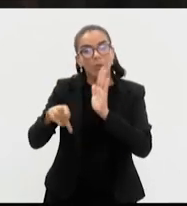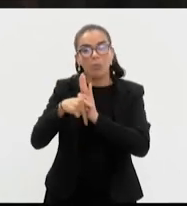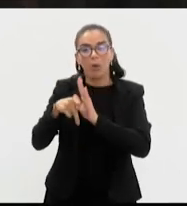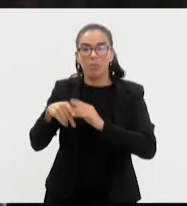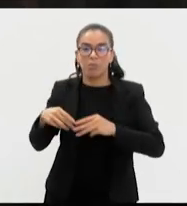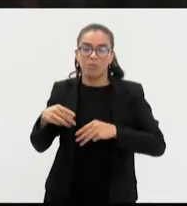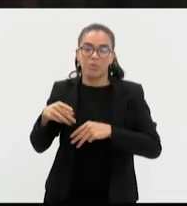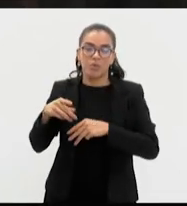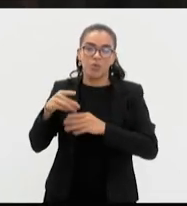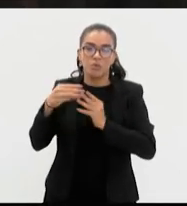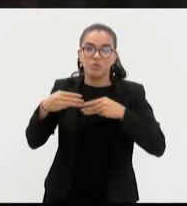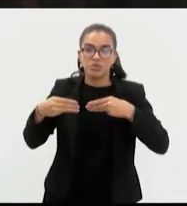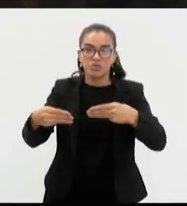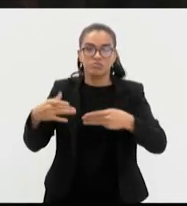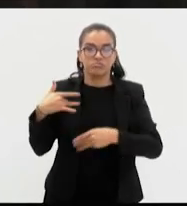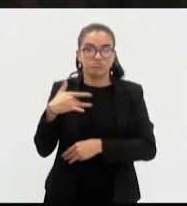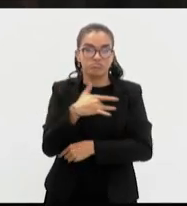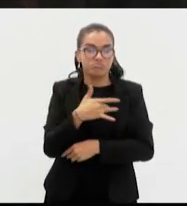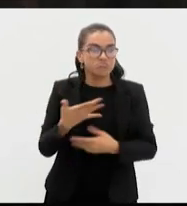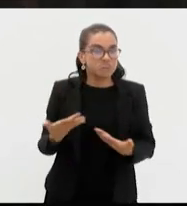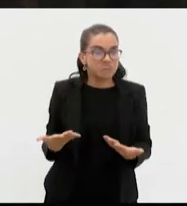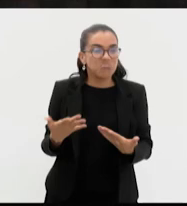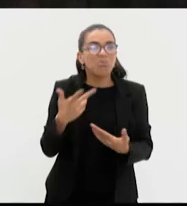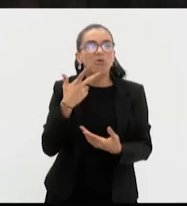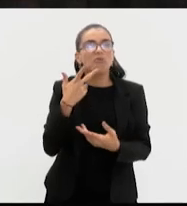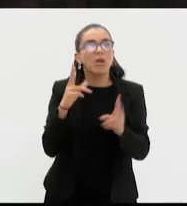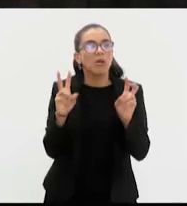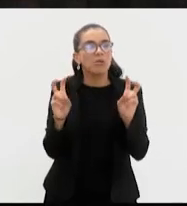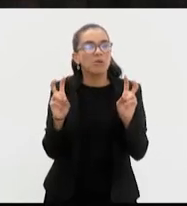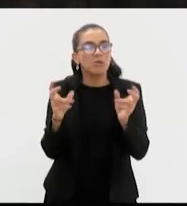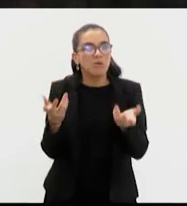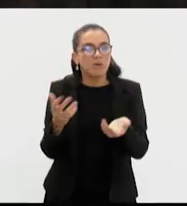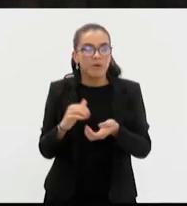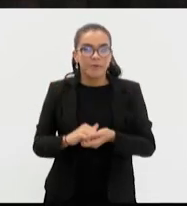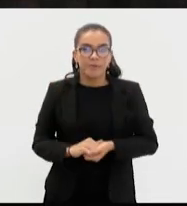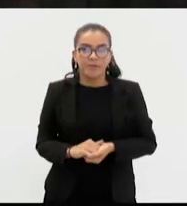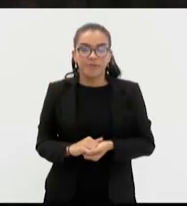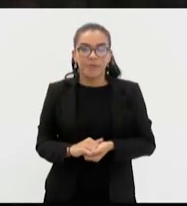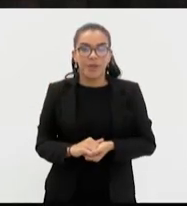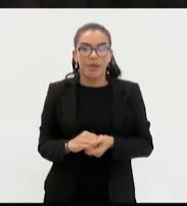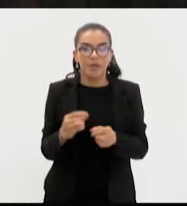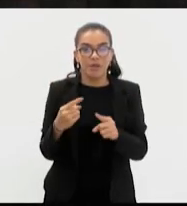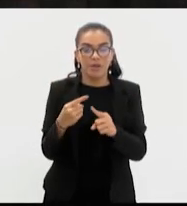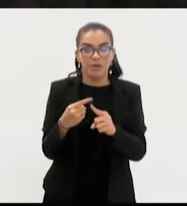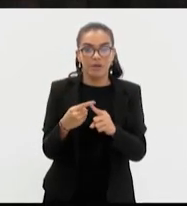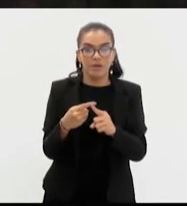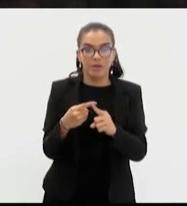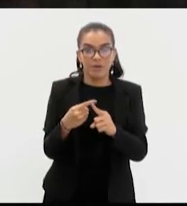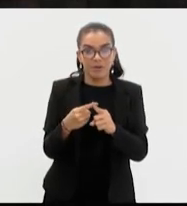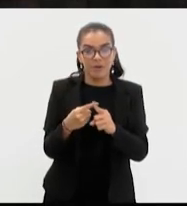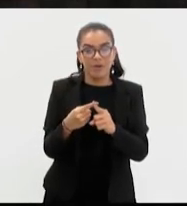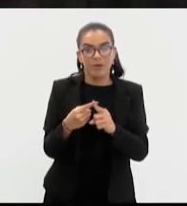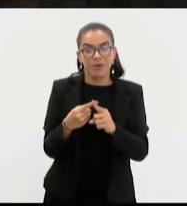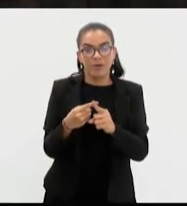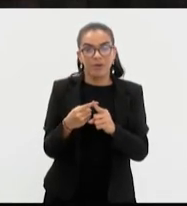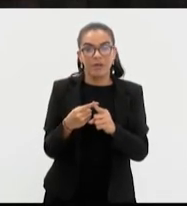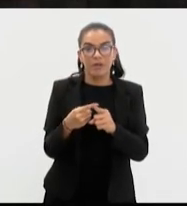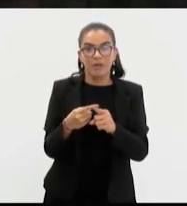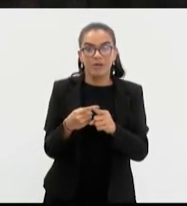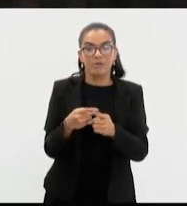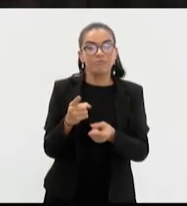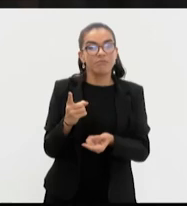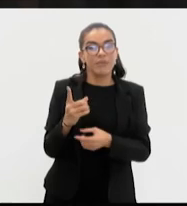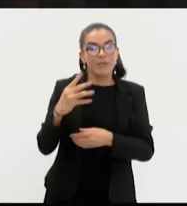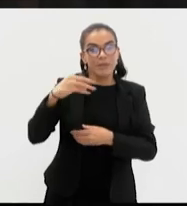prestação de contas por que que eu tô citando isso porque exatamente